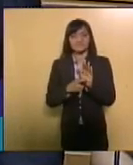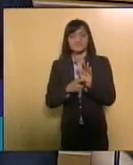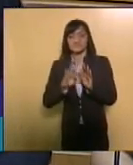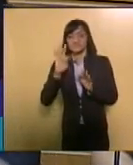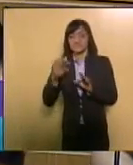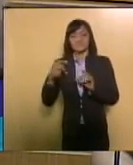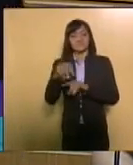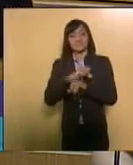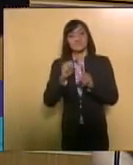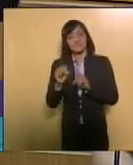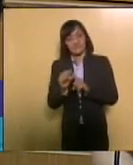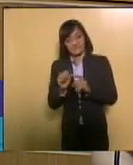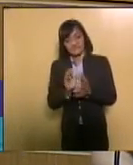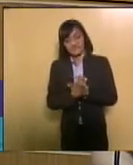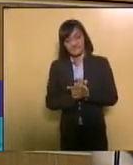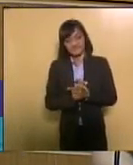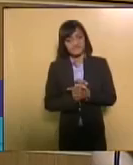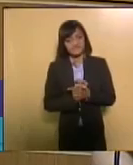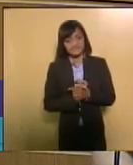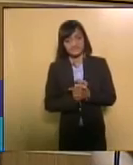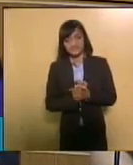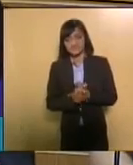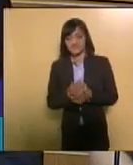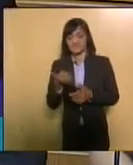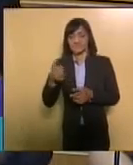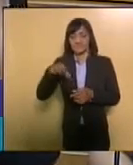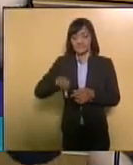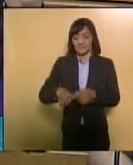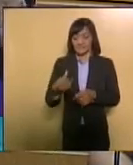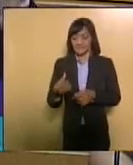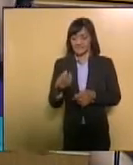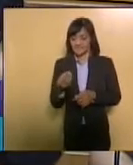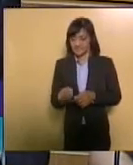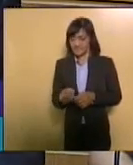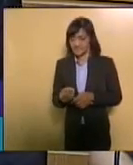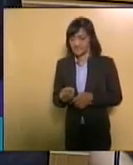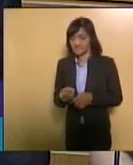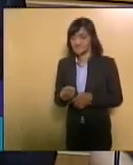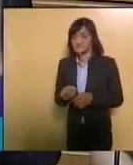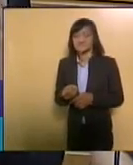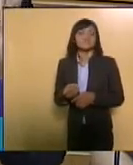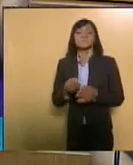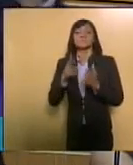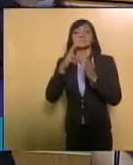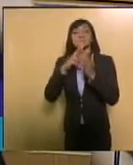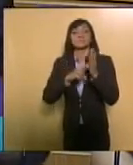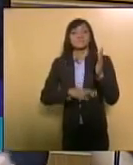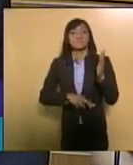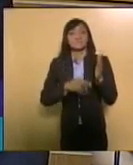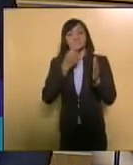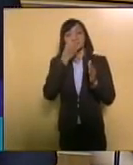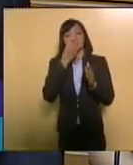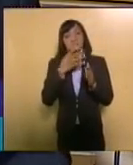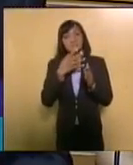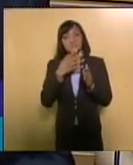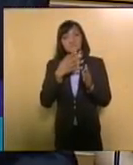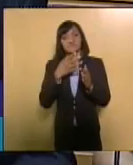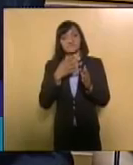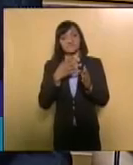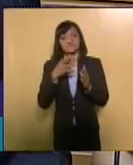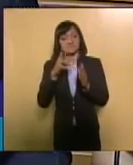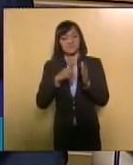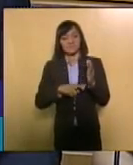sociedade a partir desses anos 60 e do relatório muito famoso feito lá no Senado americano conhecido como relatório